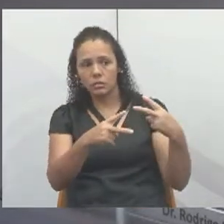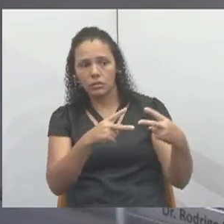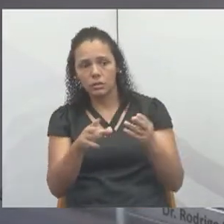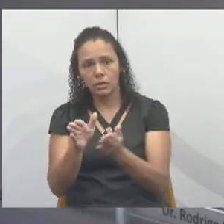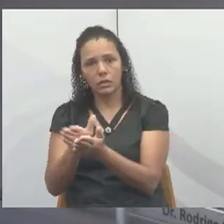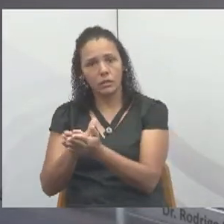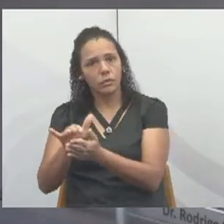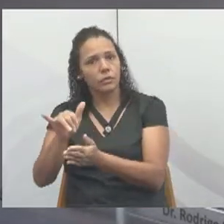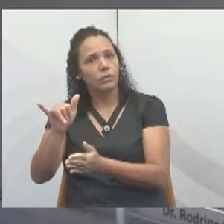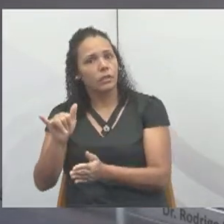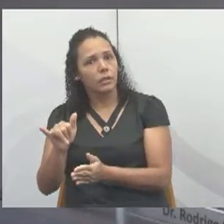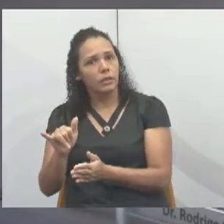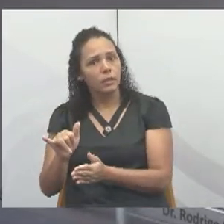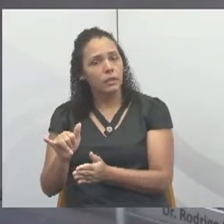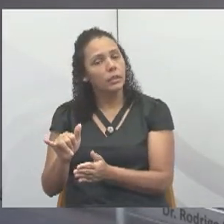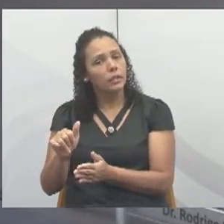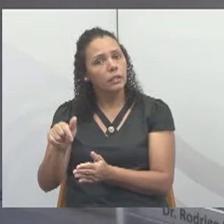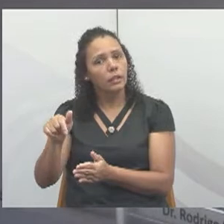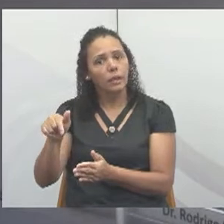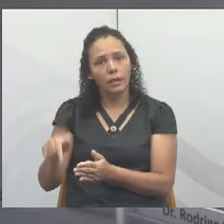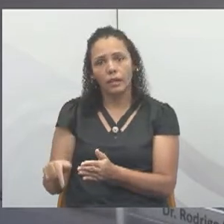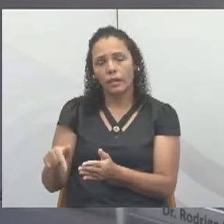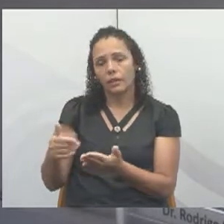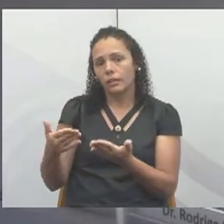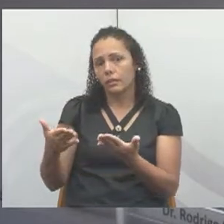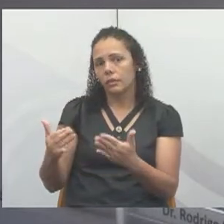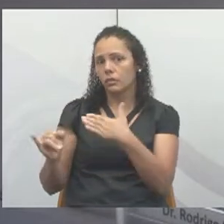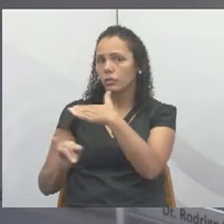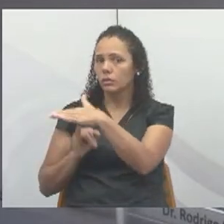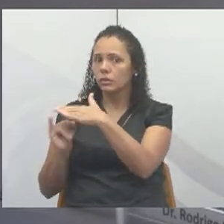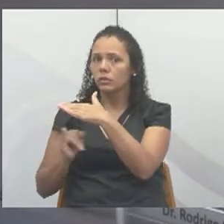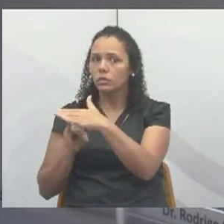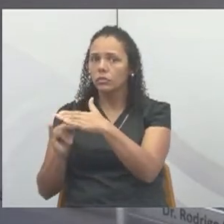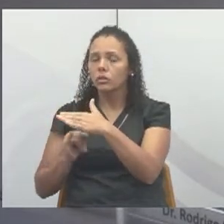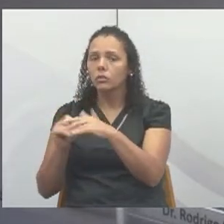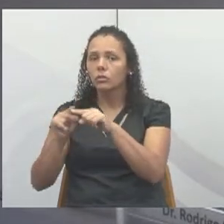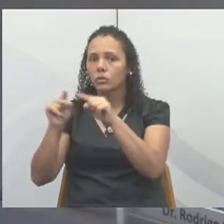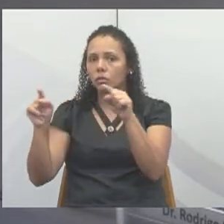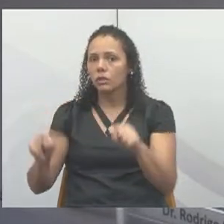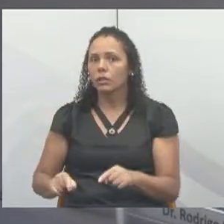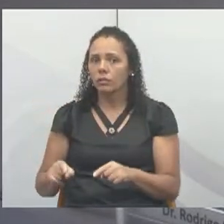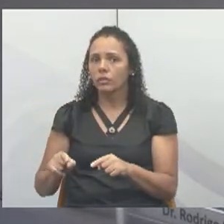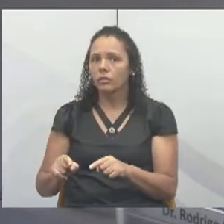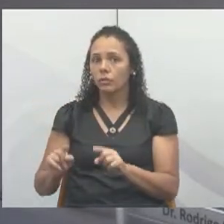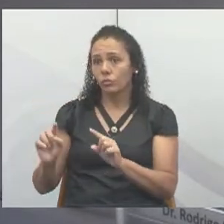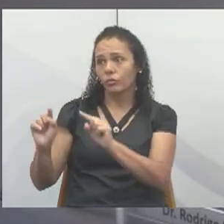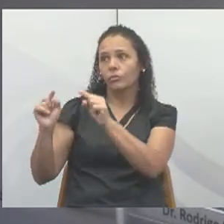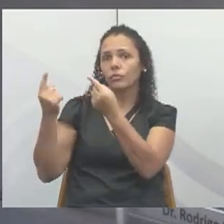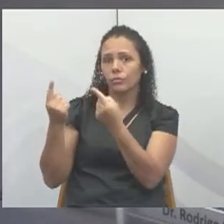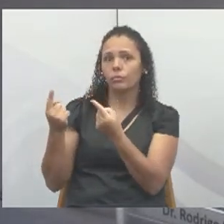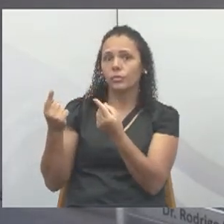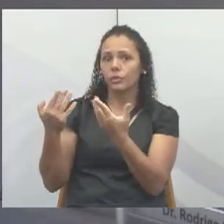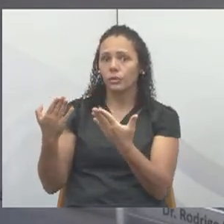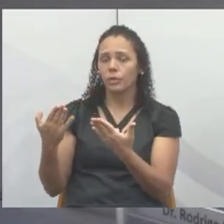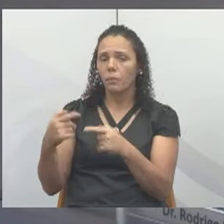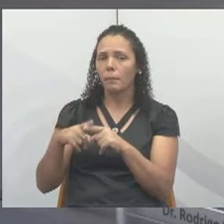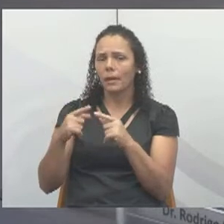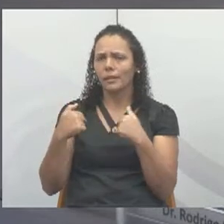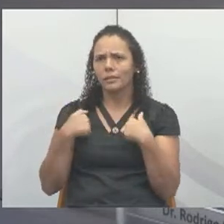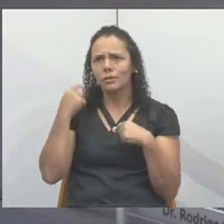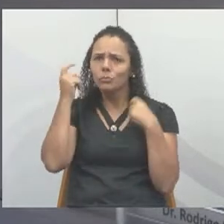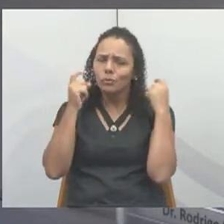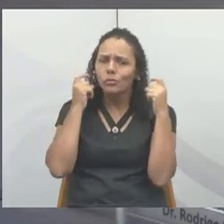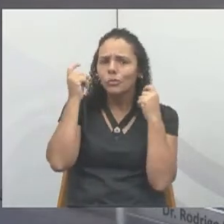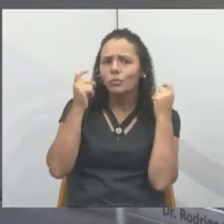Jacareí, aqui o Instituto, como você disse aí, o Instituto do Servidor aqui foi mais saqueado. Mas a minha